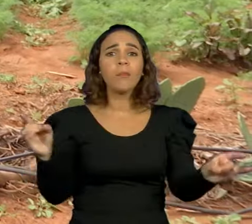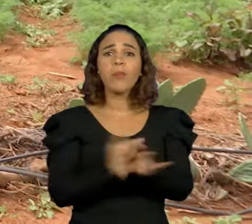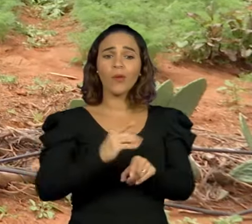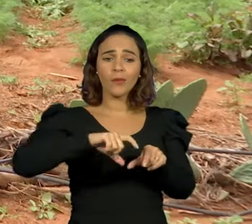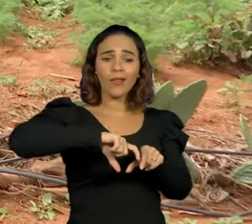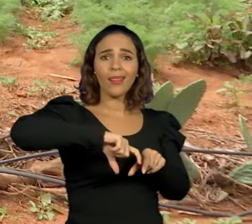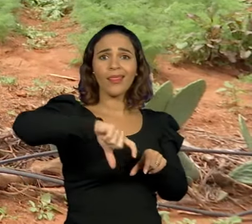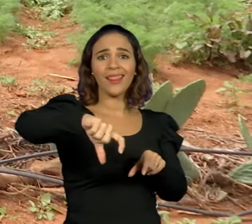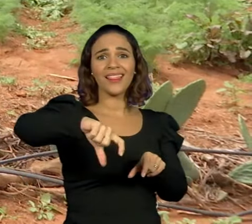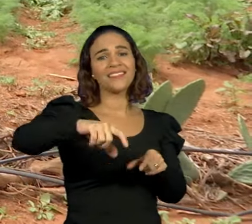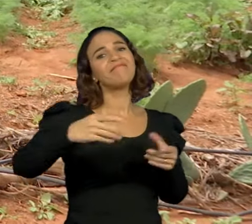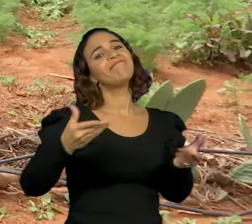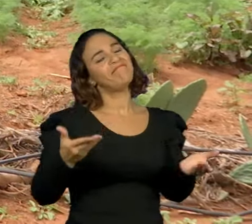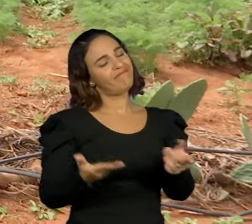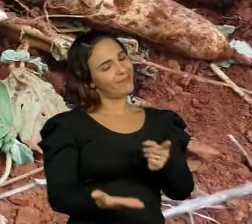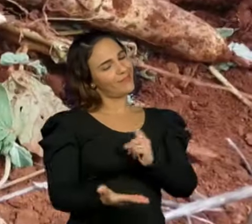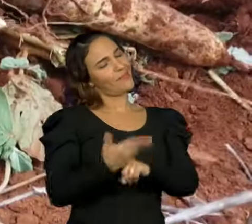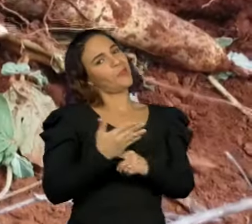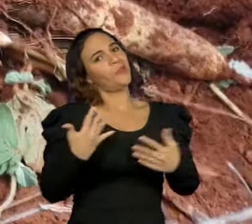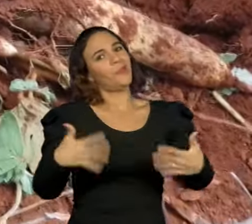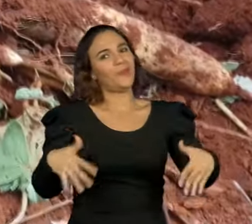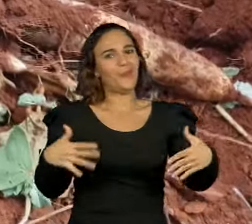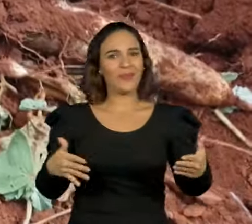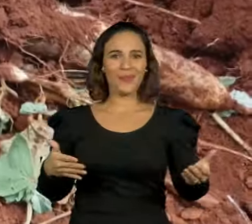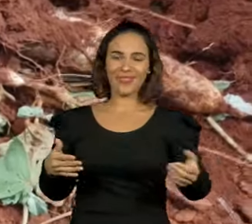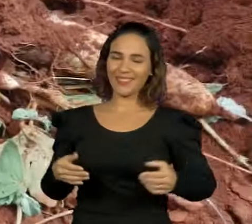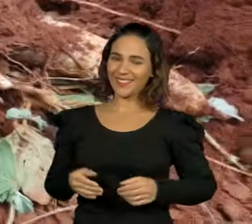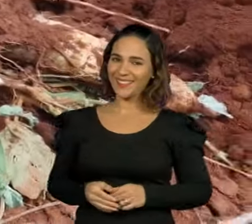Então, já ajudou bastante,